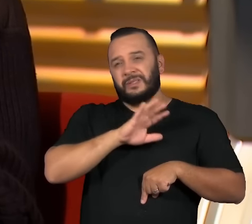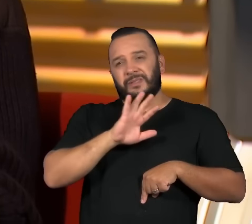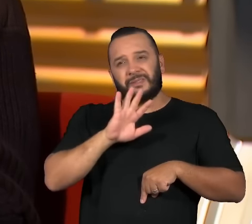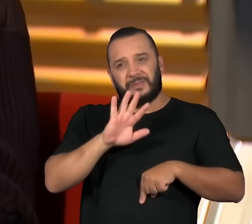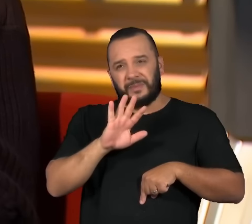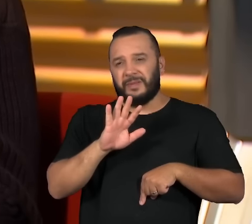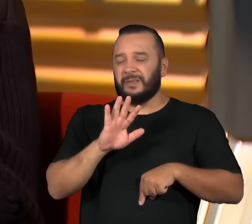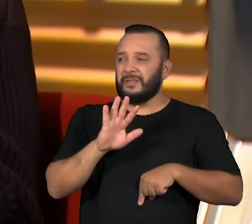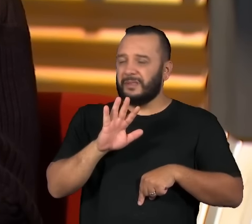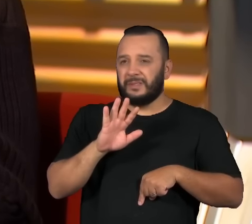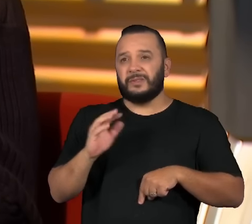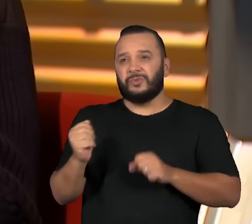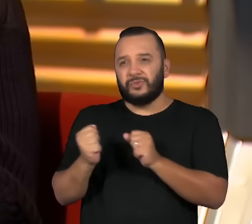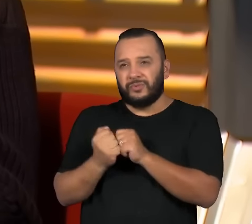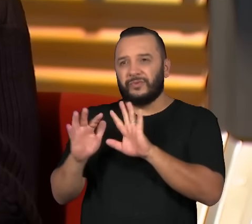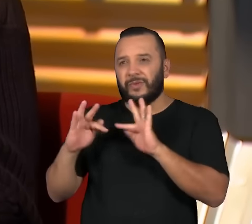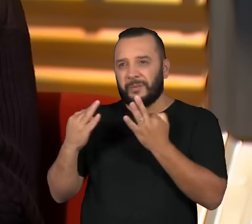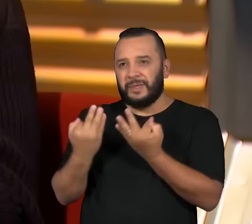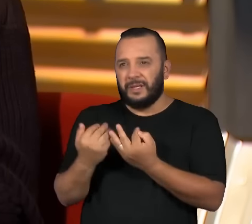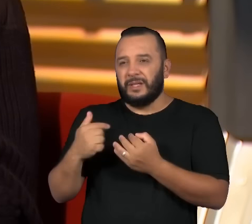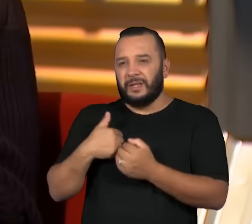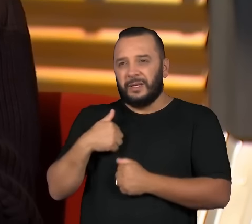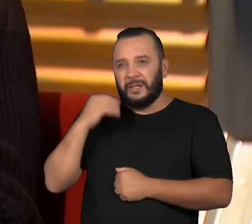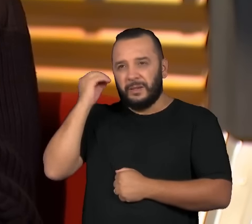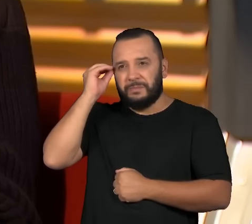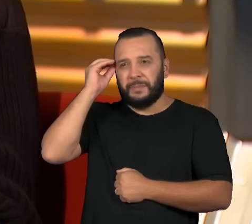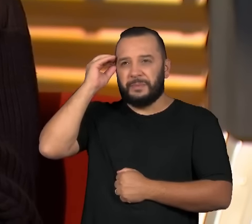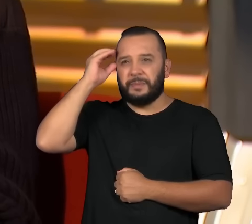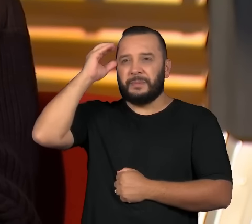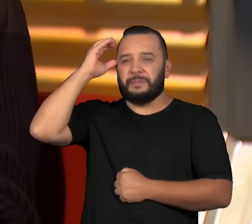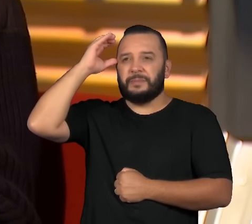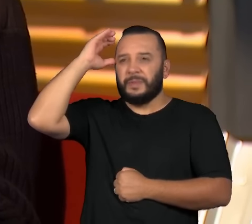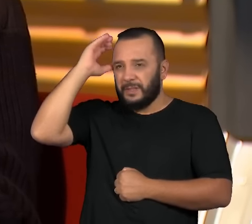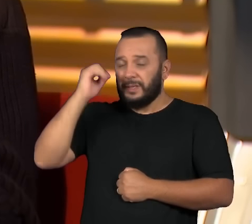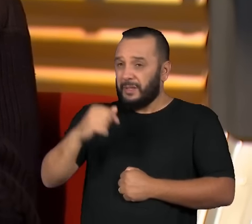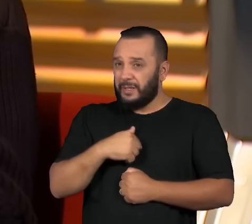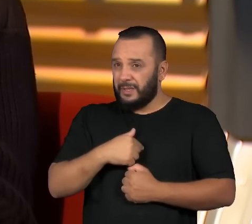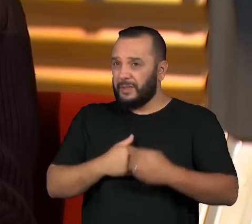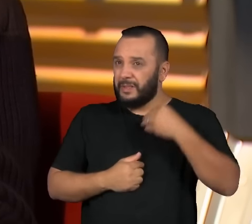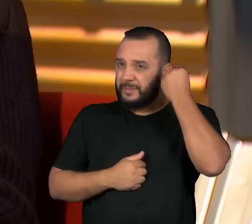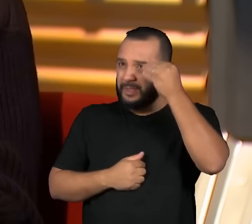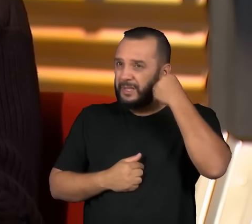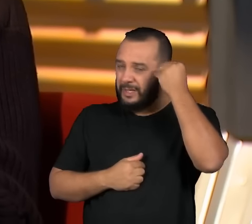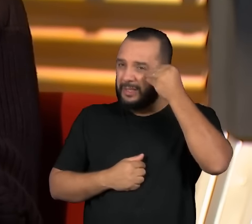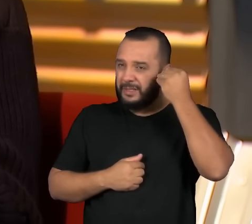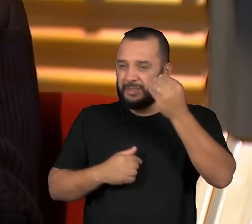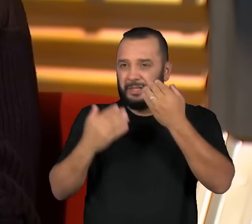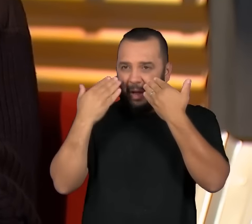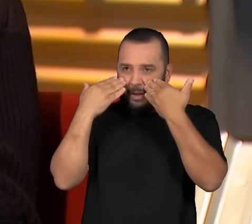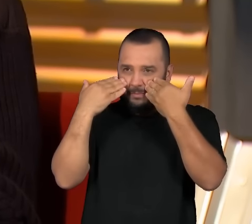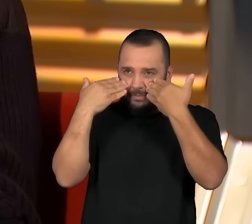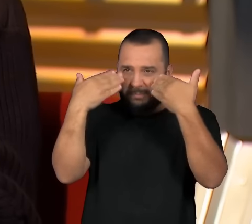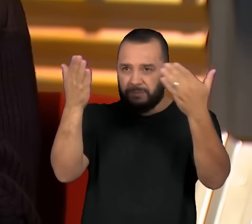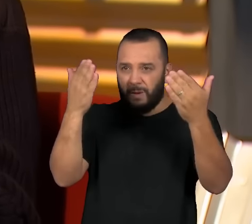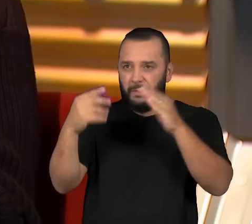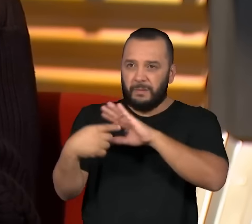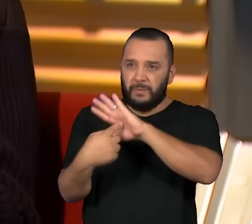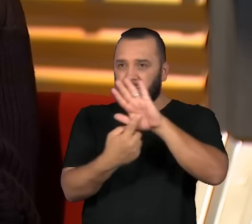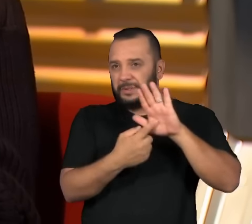minha família. A gente resolveu trazer a nossa experiência, né, a público, Isso. porque eu